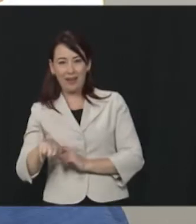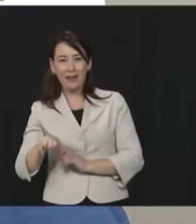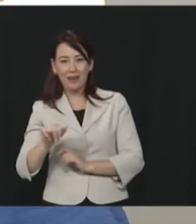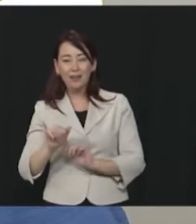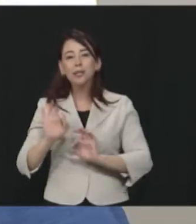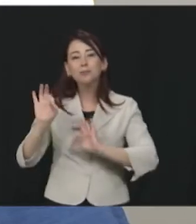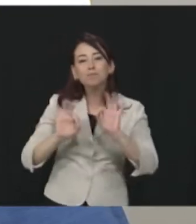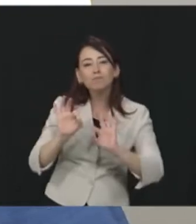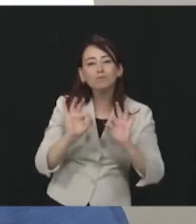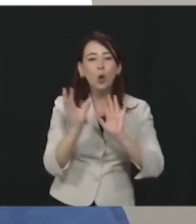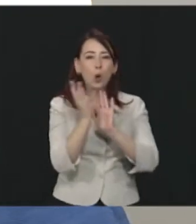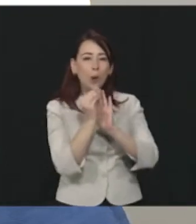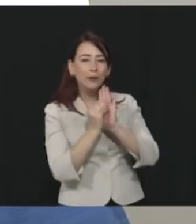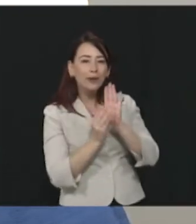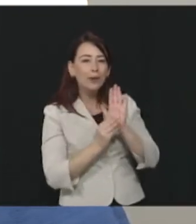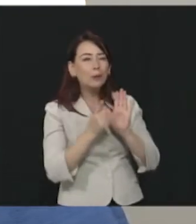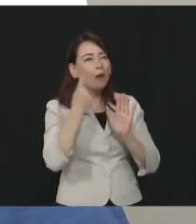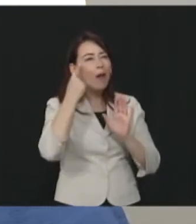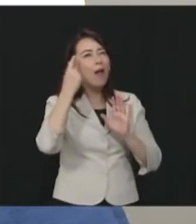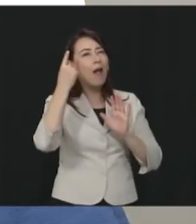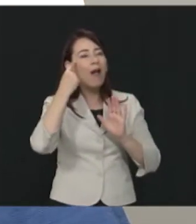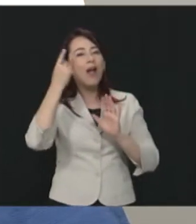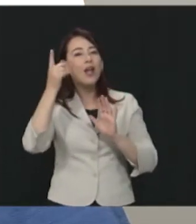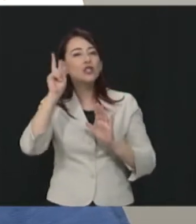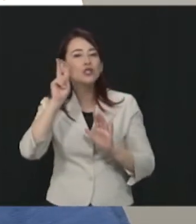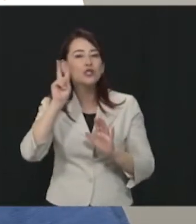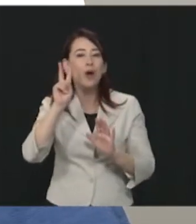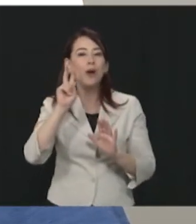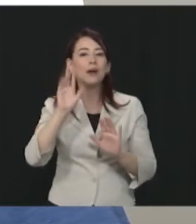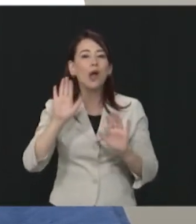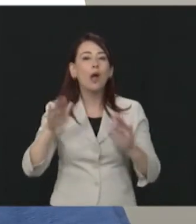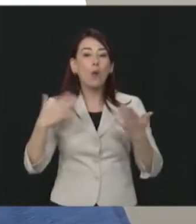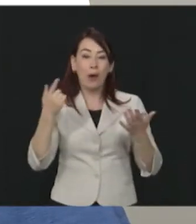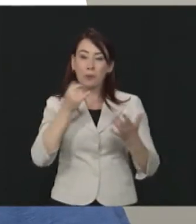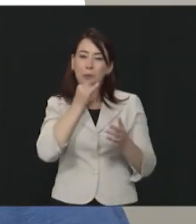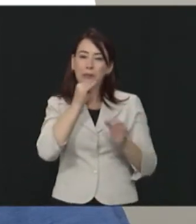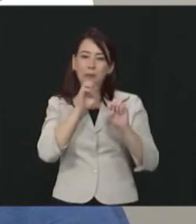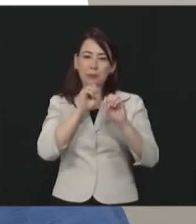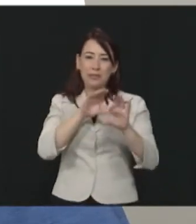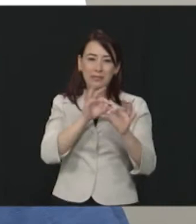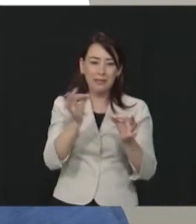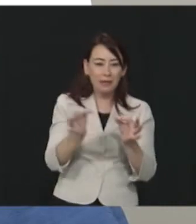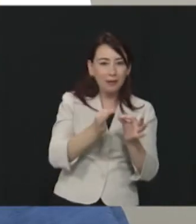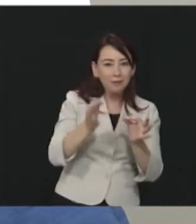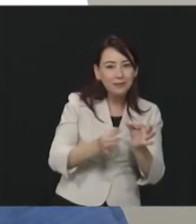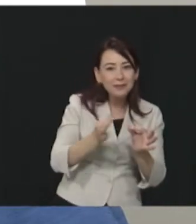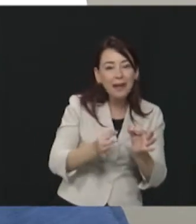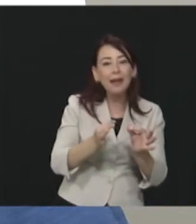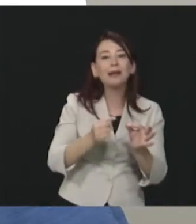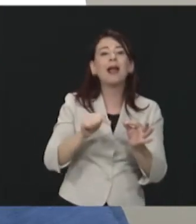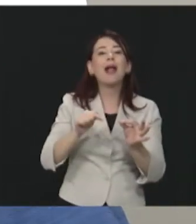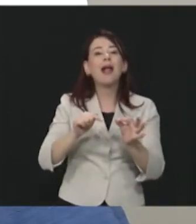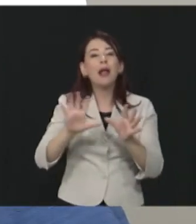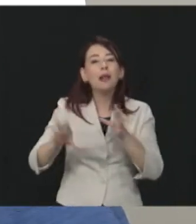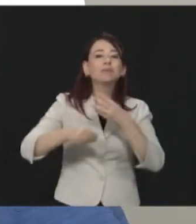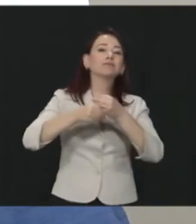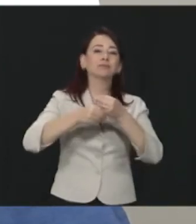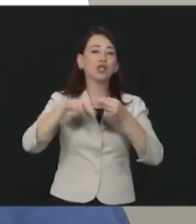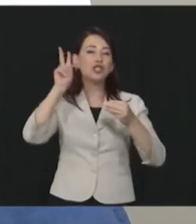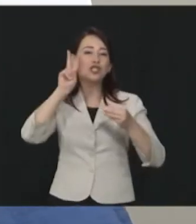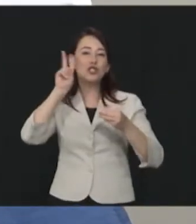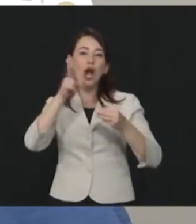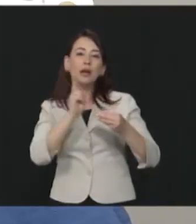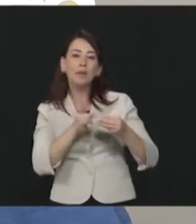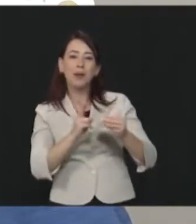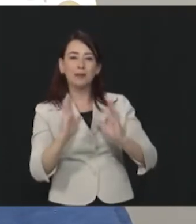estimular essas histórias e trazer o momento em que minha mãe aprendeu. Então, o livro chama ele Seguindo a Linha por 2 motivos. O